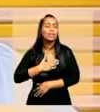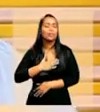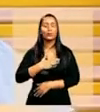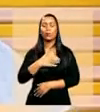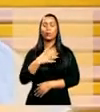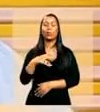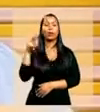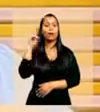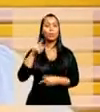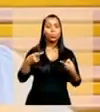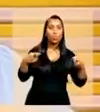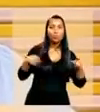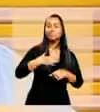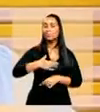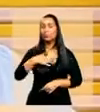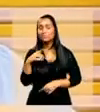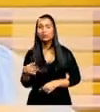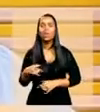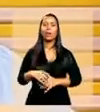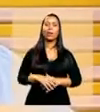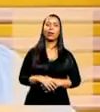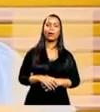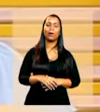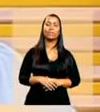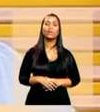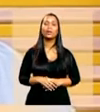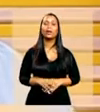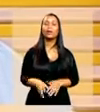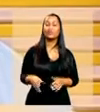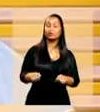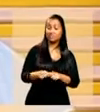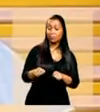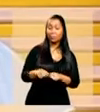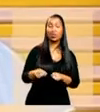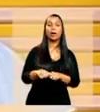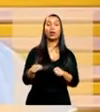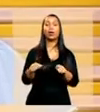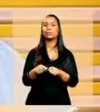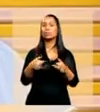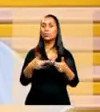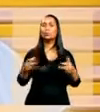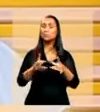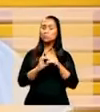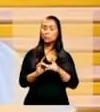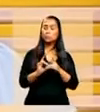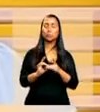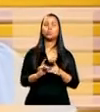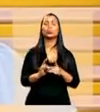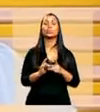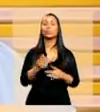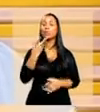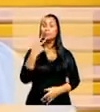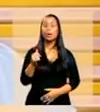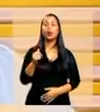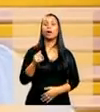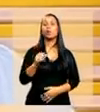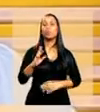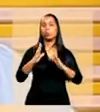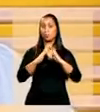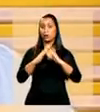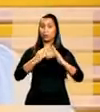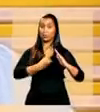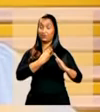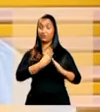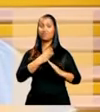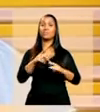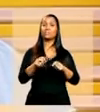ouvir. Você conta as músicas que você gostava. Você faz atividade junto com o pai, com quem morar